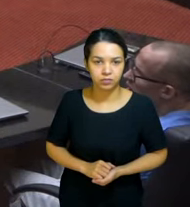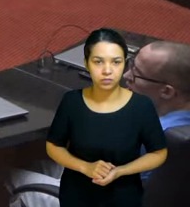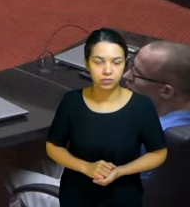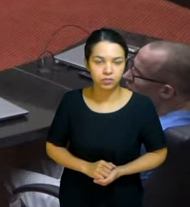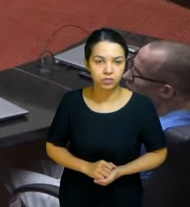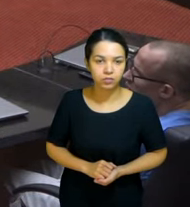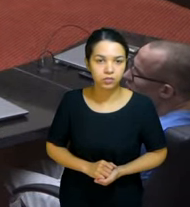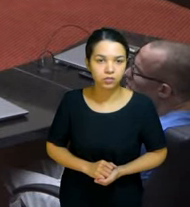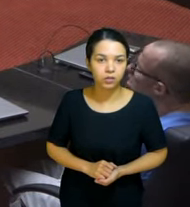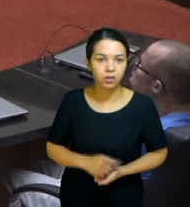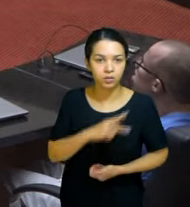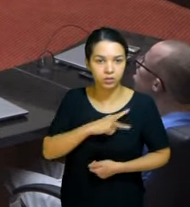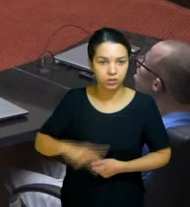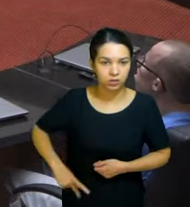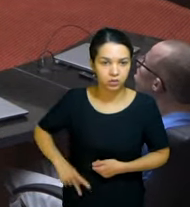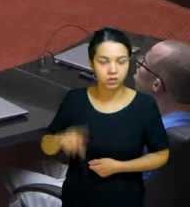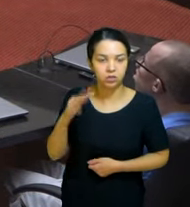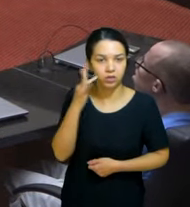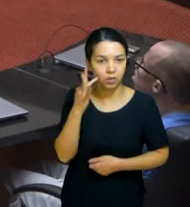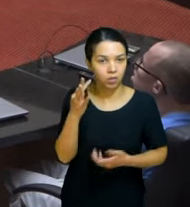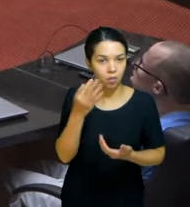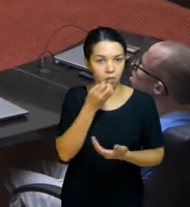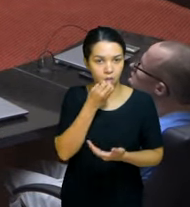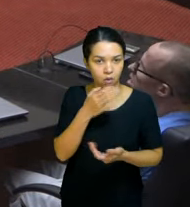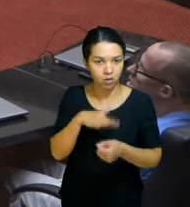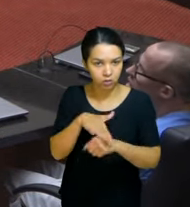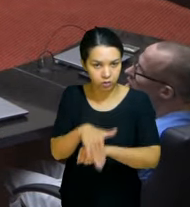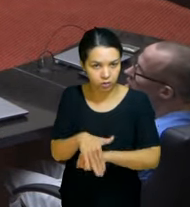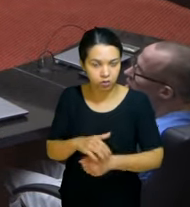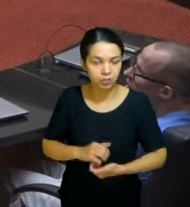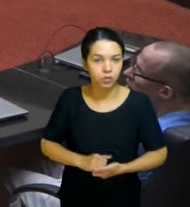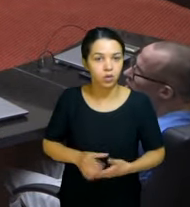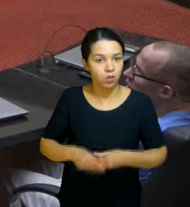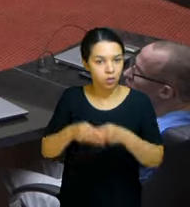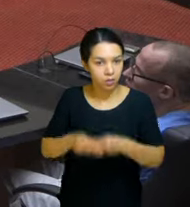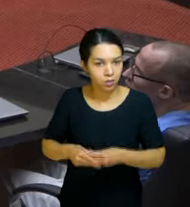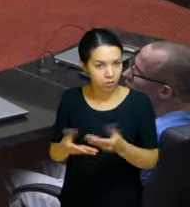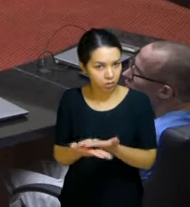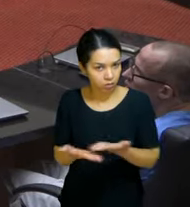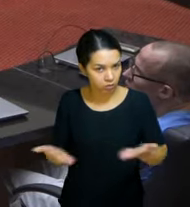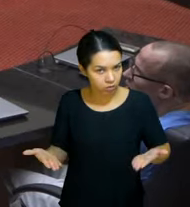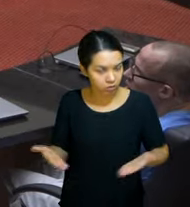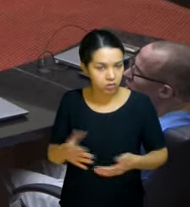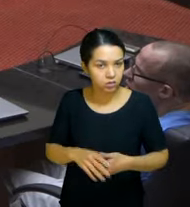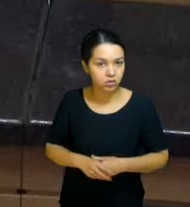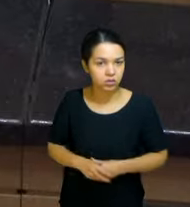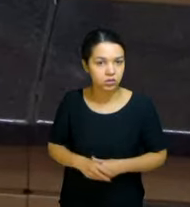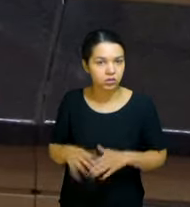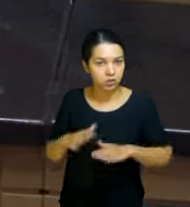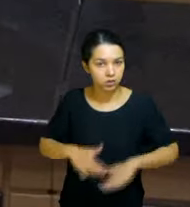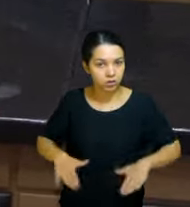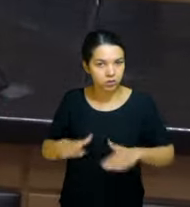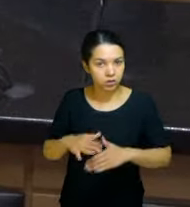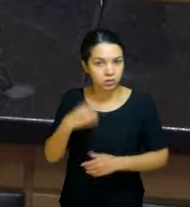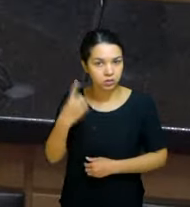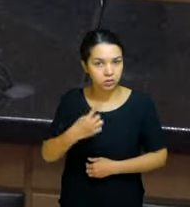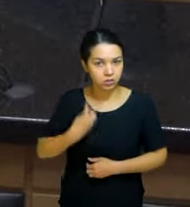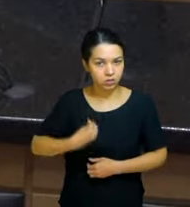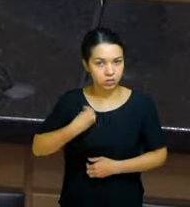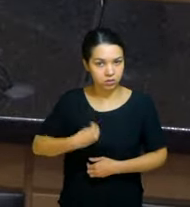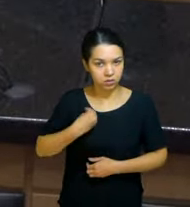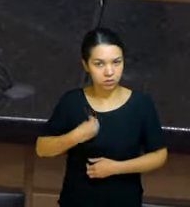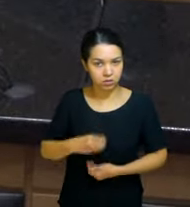Presidente Fernando, boa tarde. Boa noite já, né? Cumprimentá-lo, estender meus cumprimentos a todos os deputados aqui